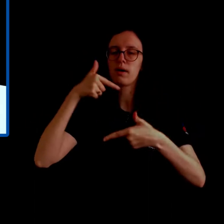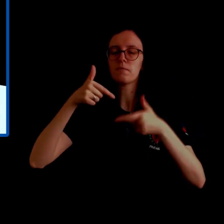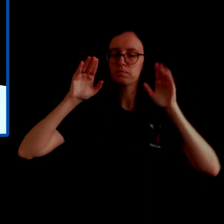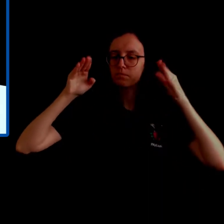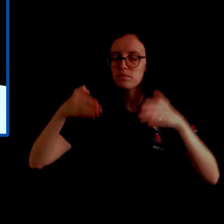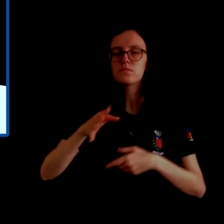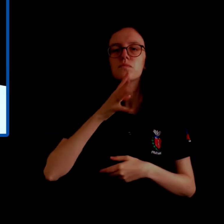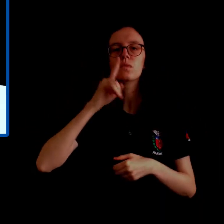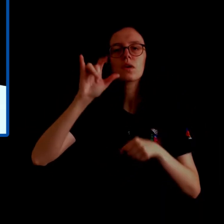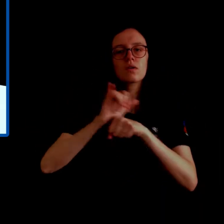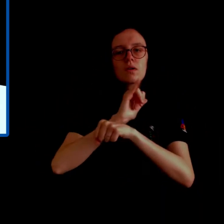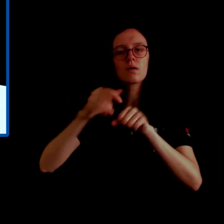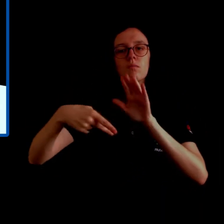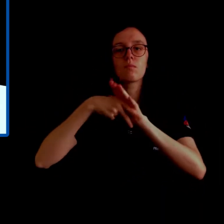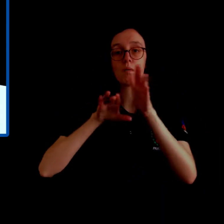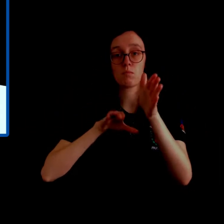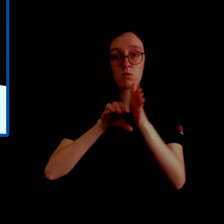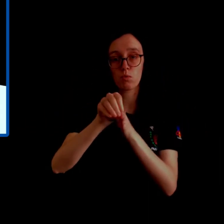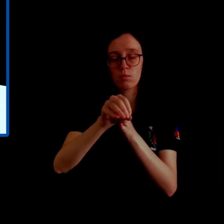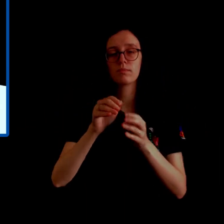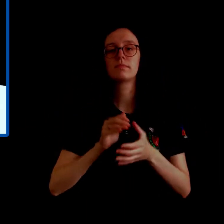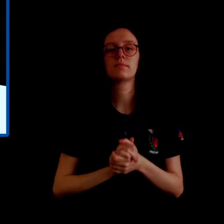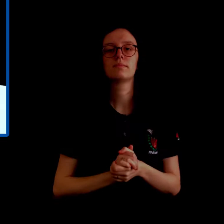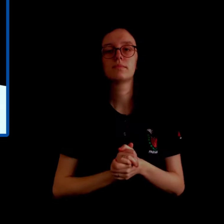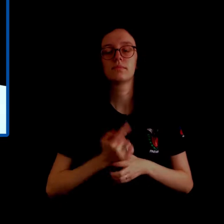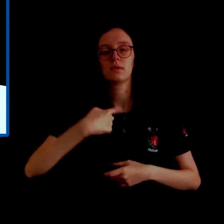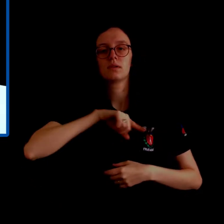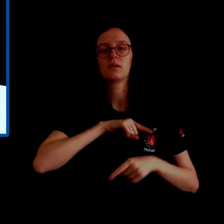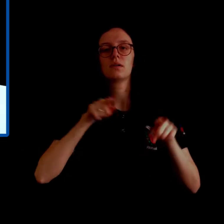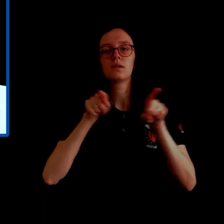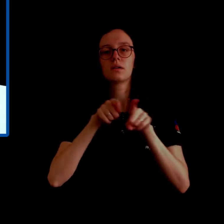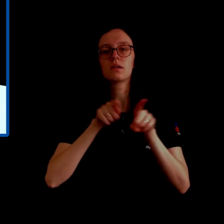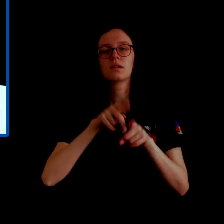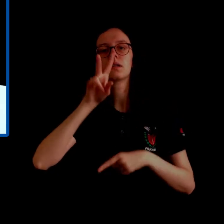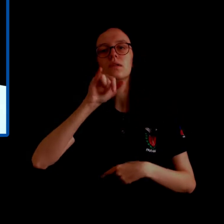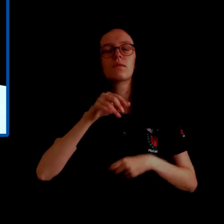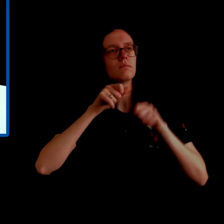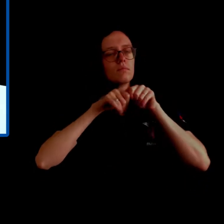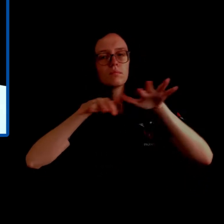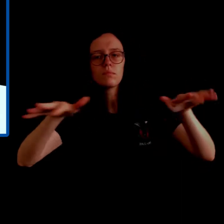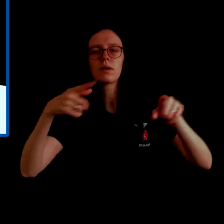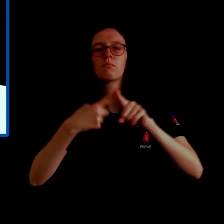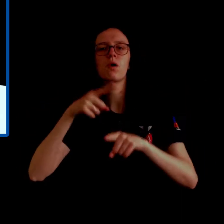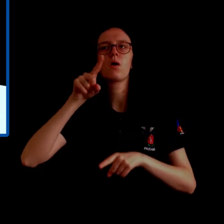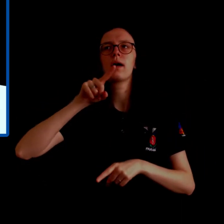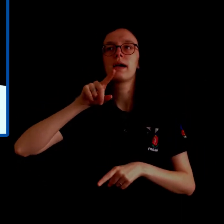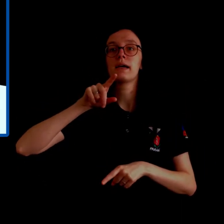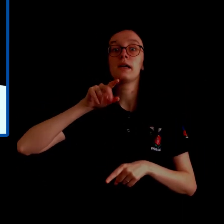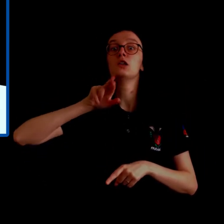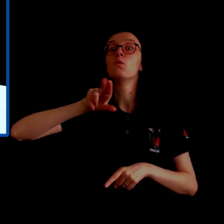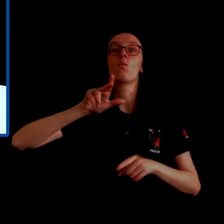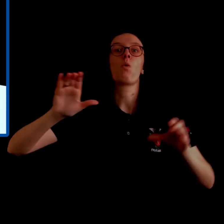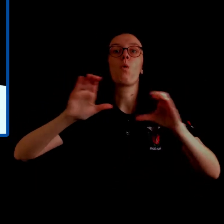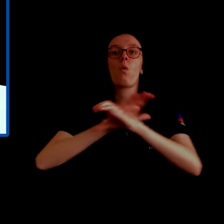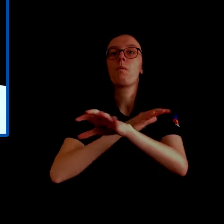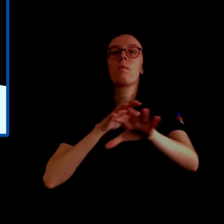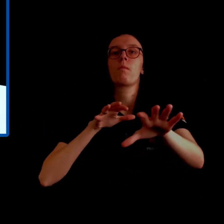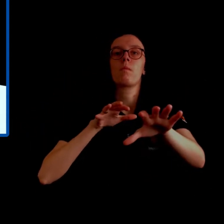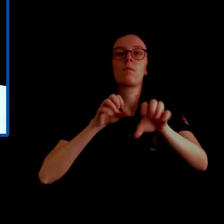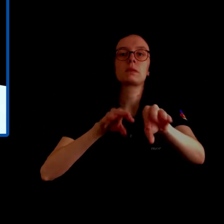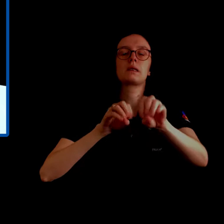em ferramentas Google. E nós vamos atacar esses webinars, né? Porque isso não é uma formação, tá? Apesar da